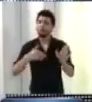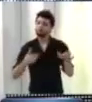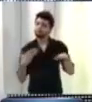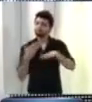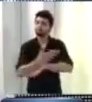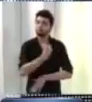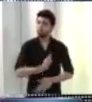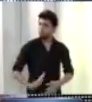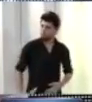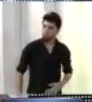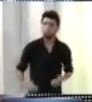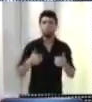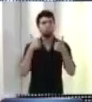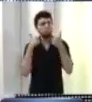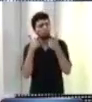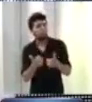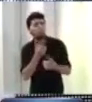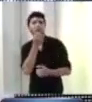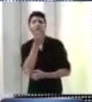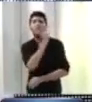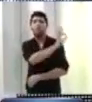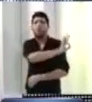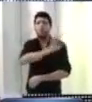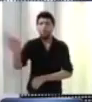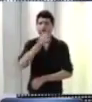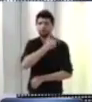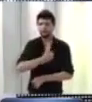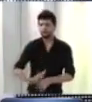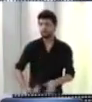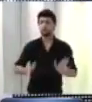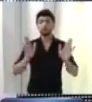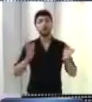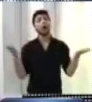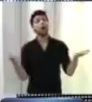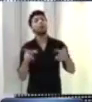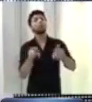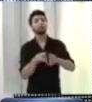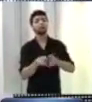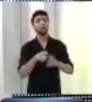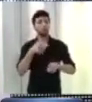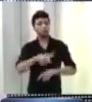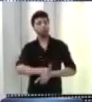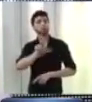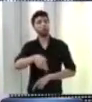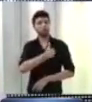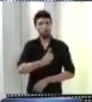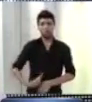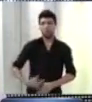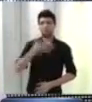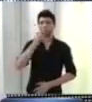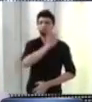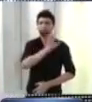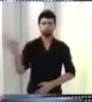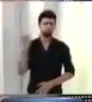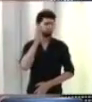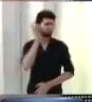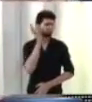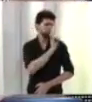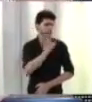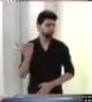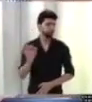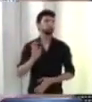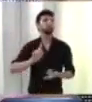quando foi governador, foi um excelente governador. Aliás, agora também continua sendo um excelente governador